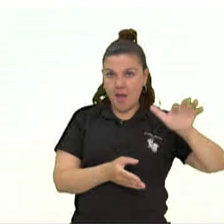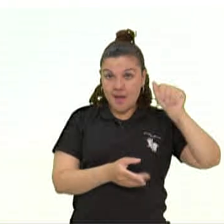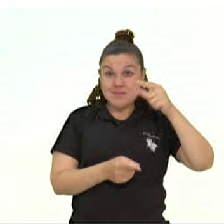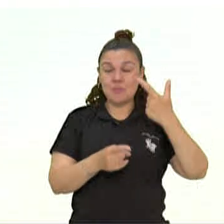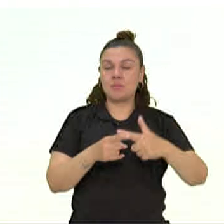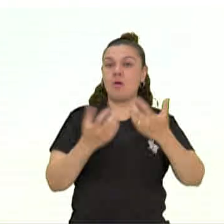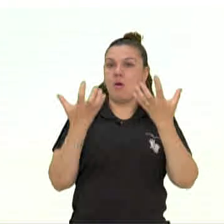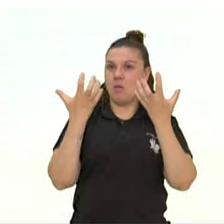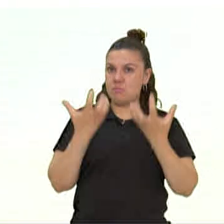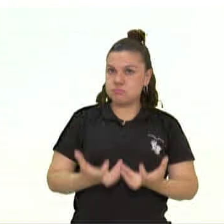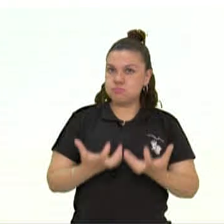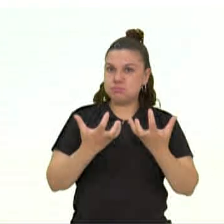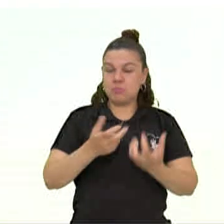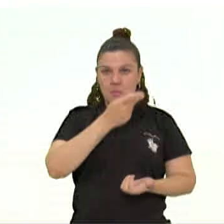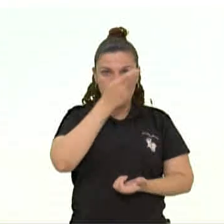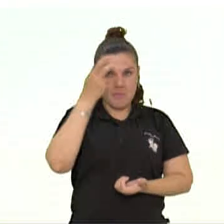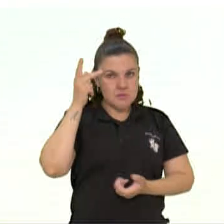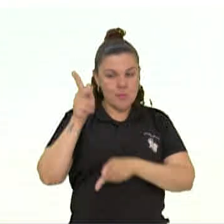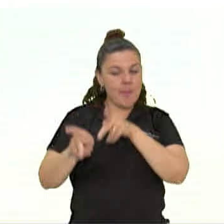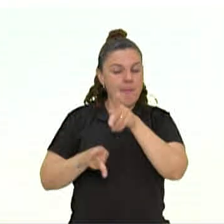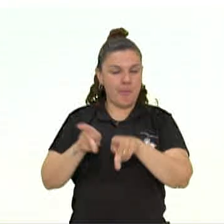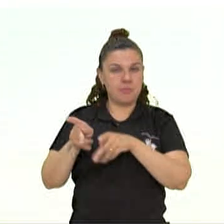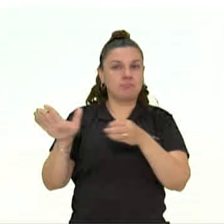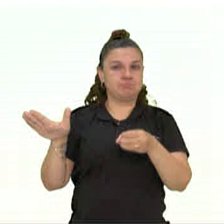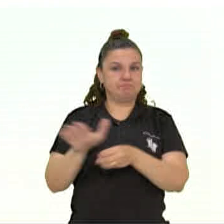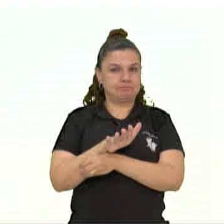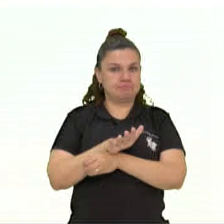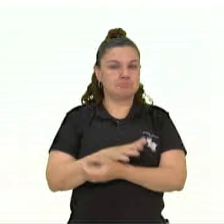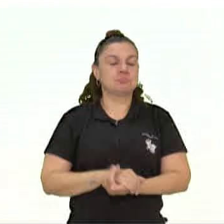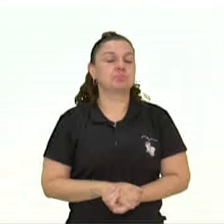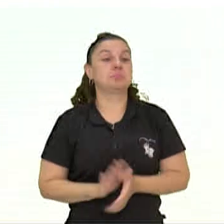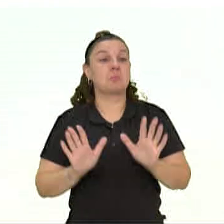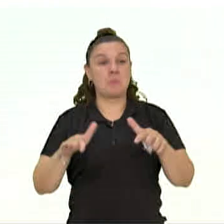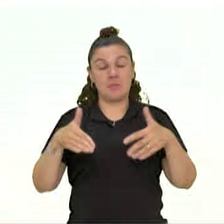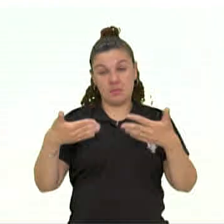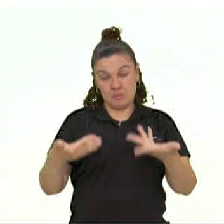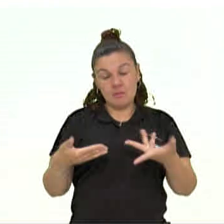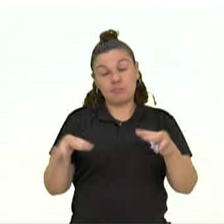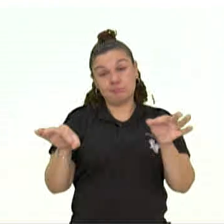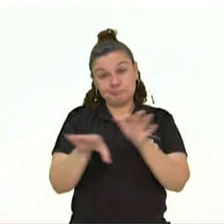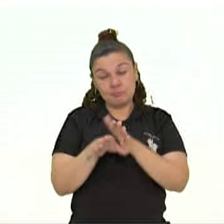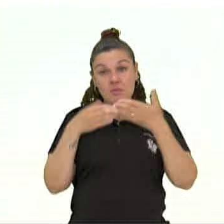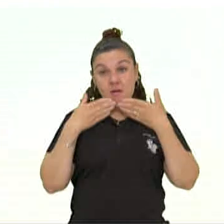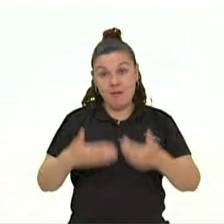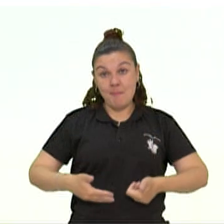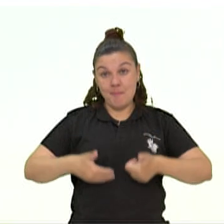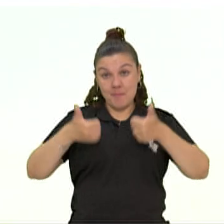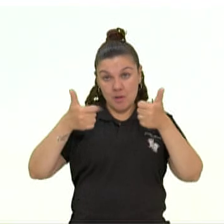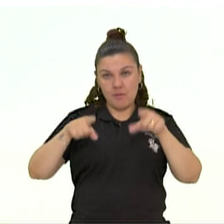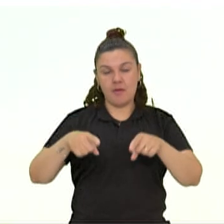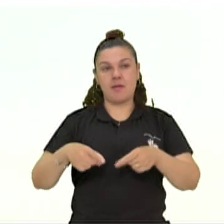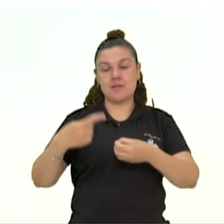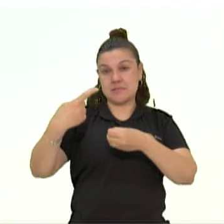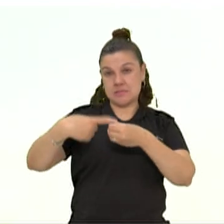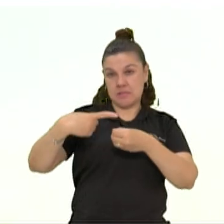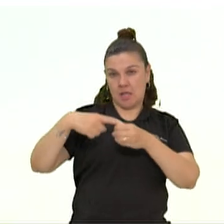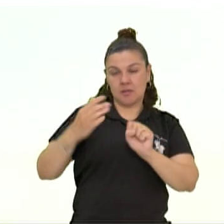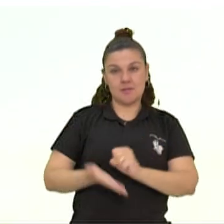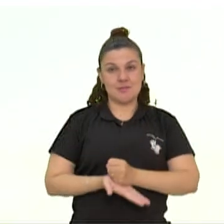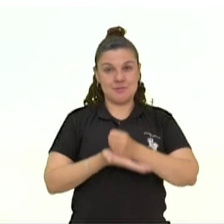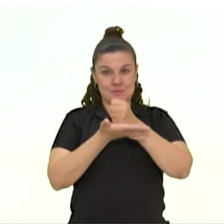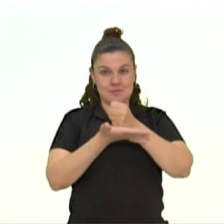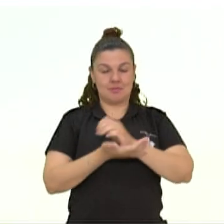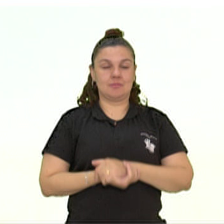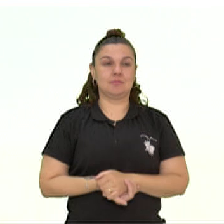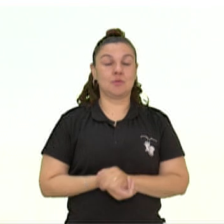grande de seres humanos. Então, a solução para o mundo aí seriam as cidades